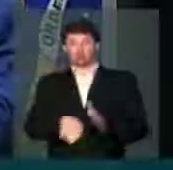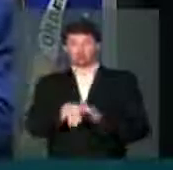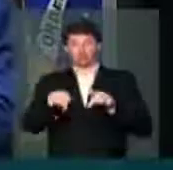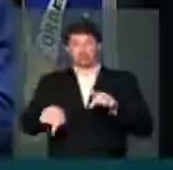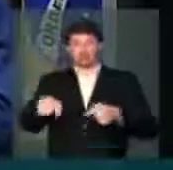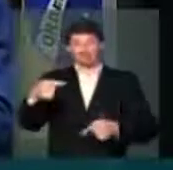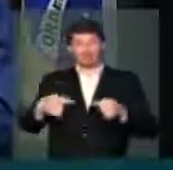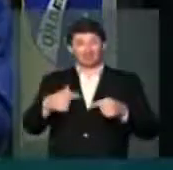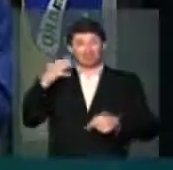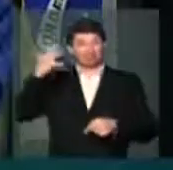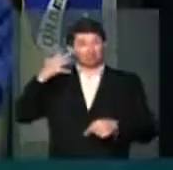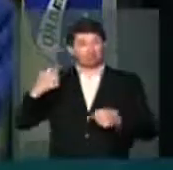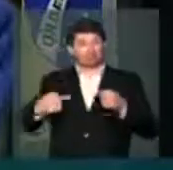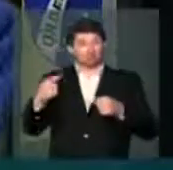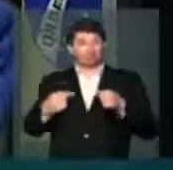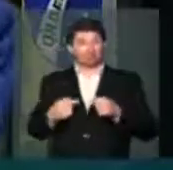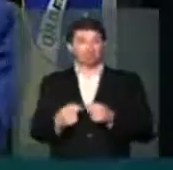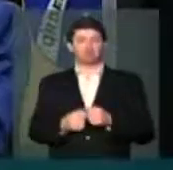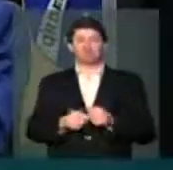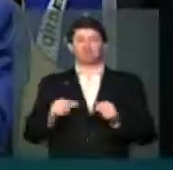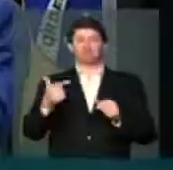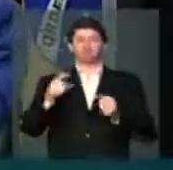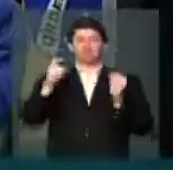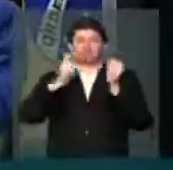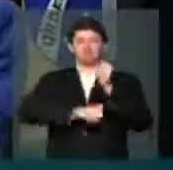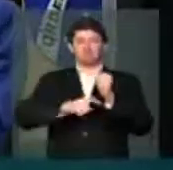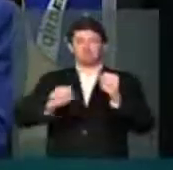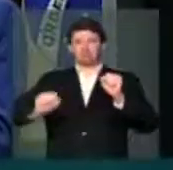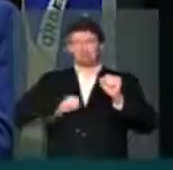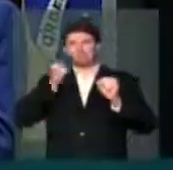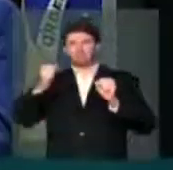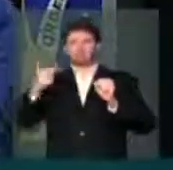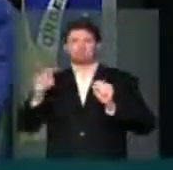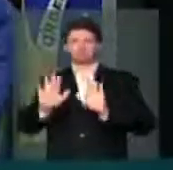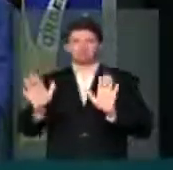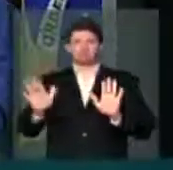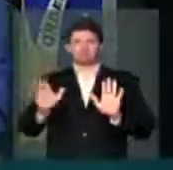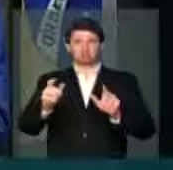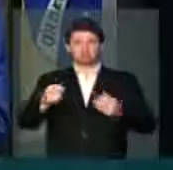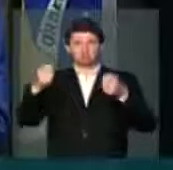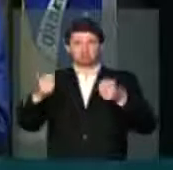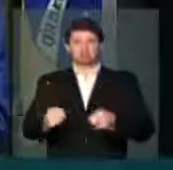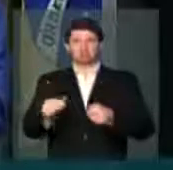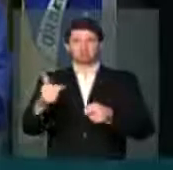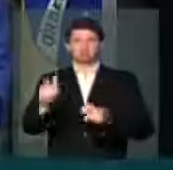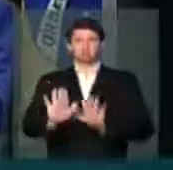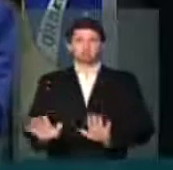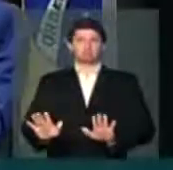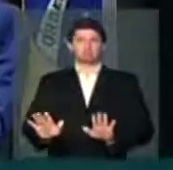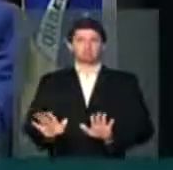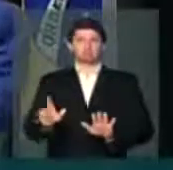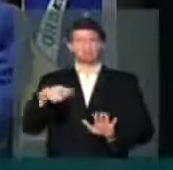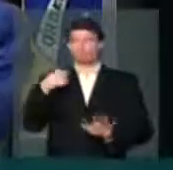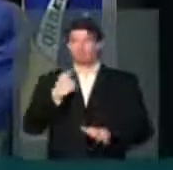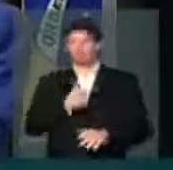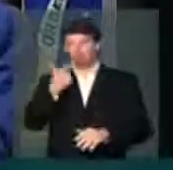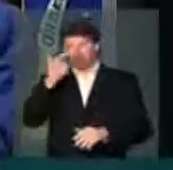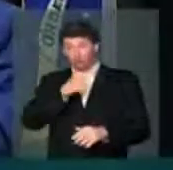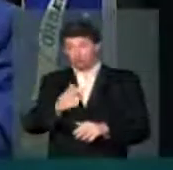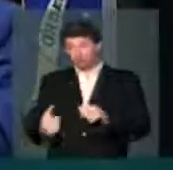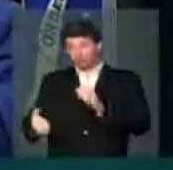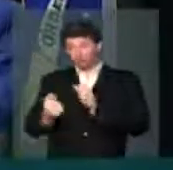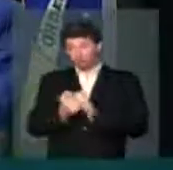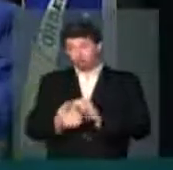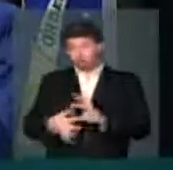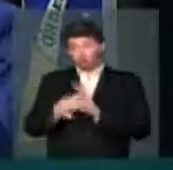debate político, sem agressão, sem autoritarismo, para que nós possamos